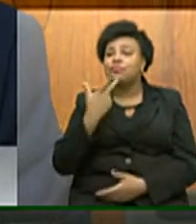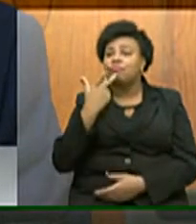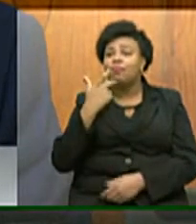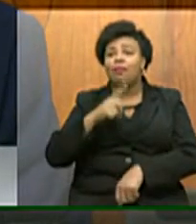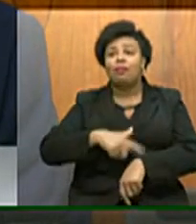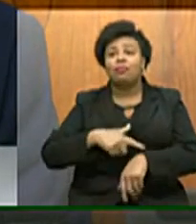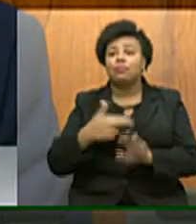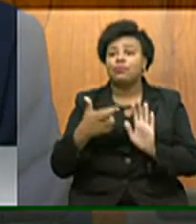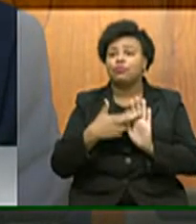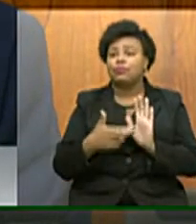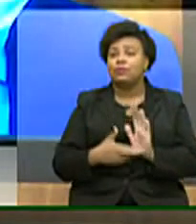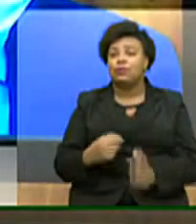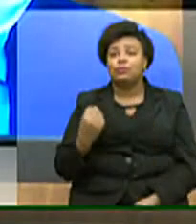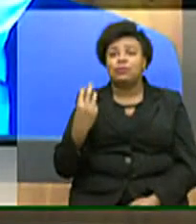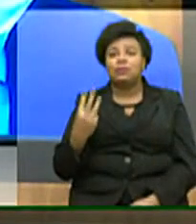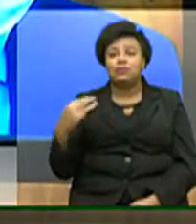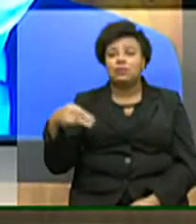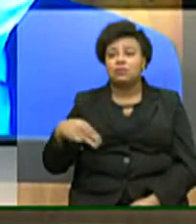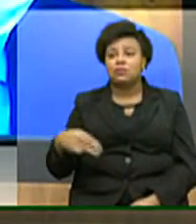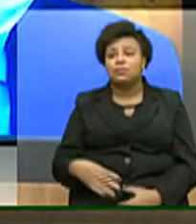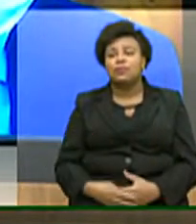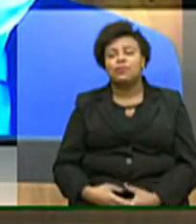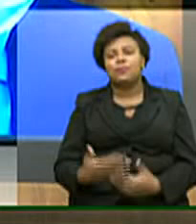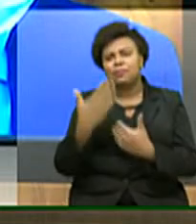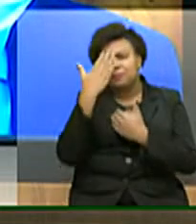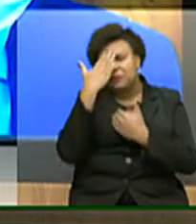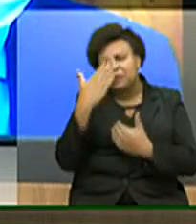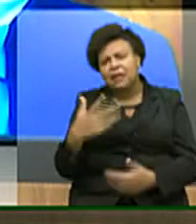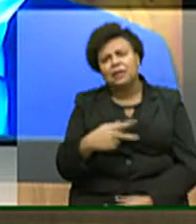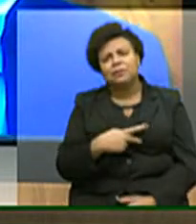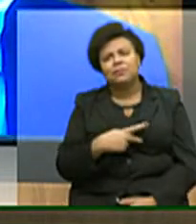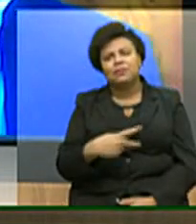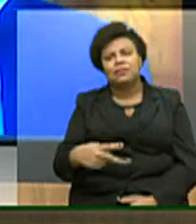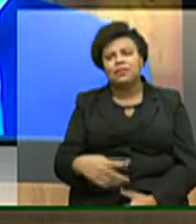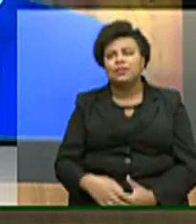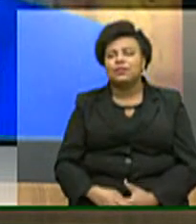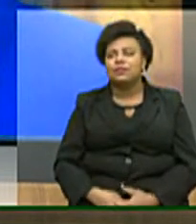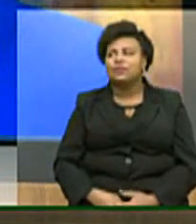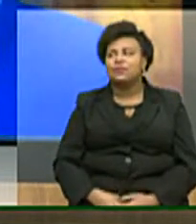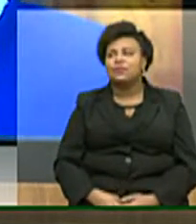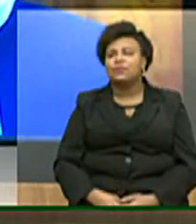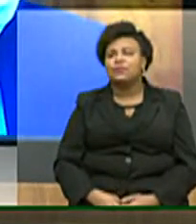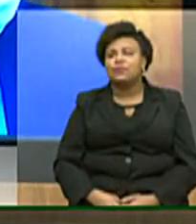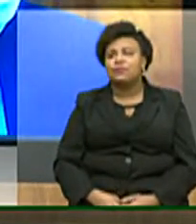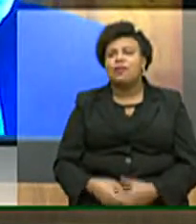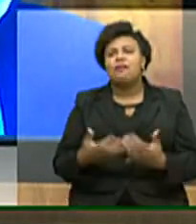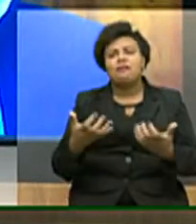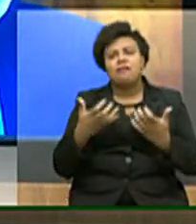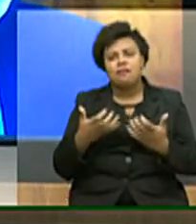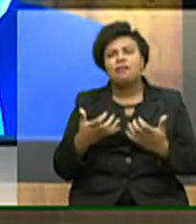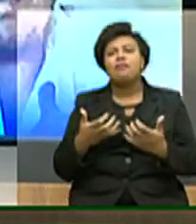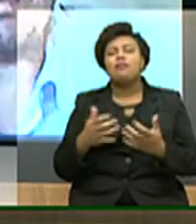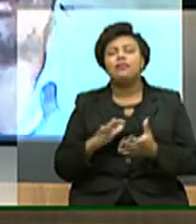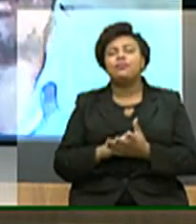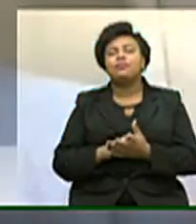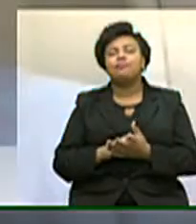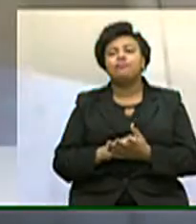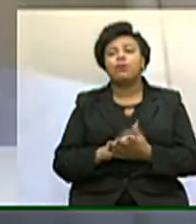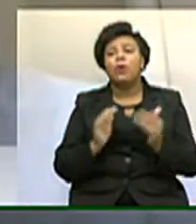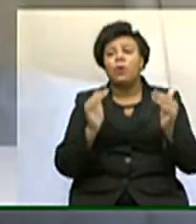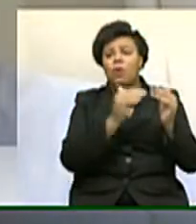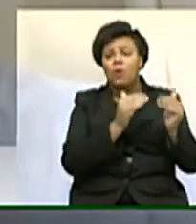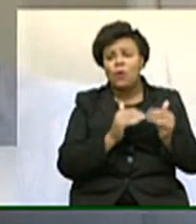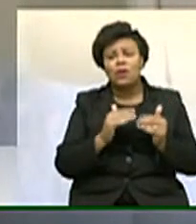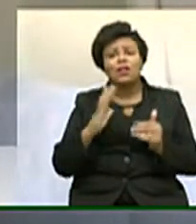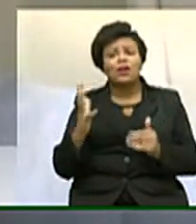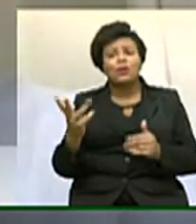tempo regimental de 3 minutos. Obrigado, senhor presidente. Queria ratificar a manifestação de